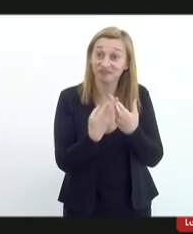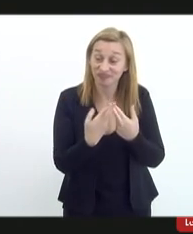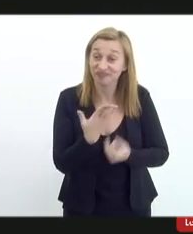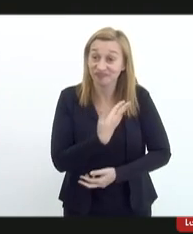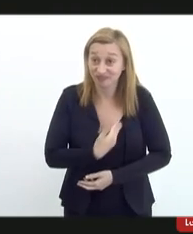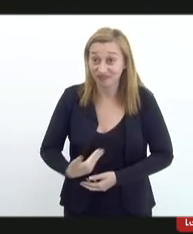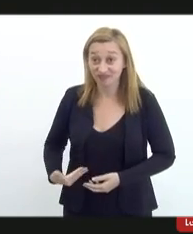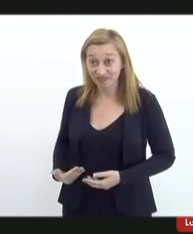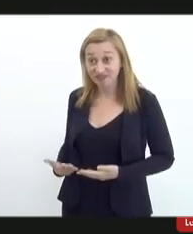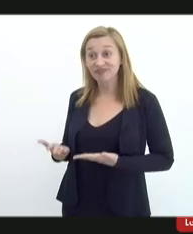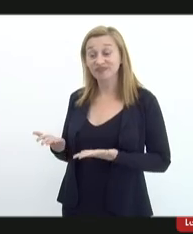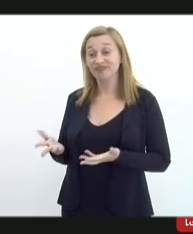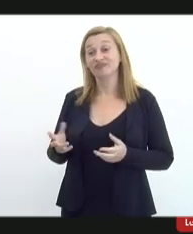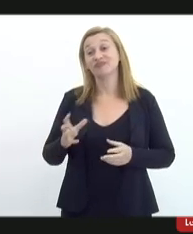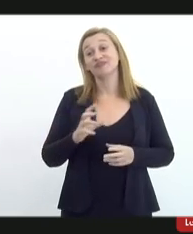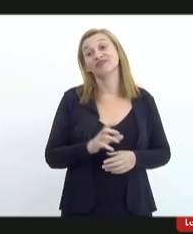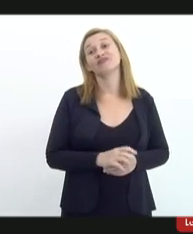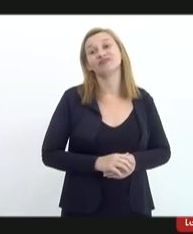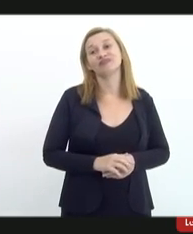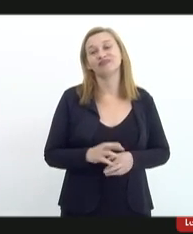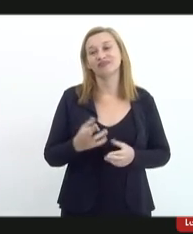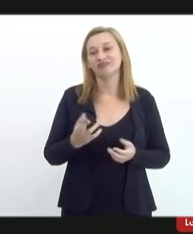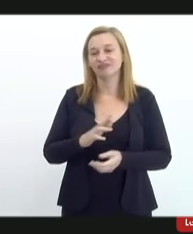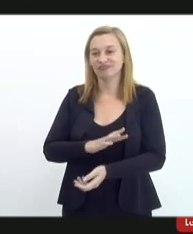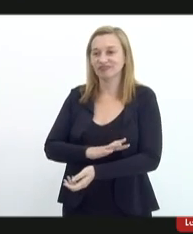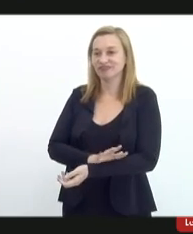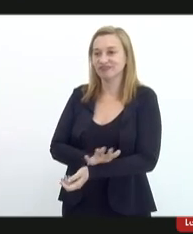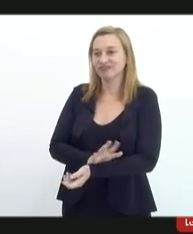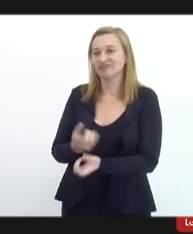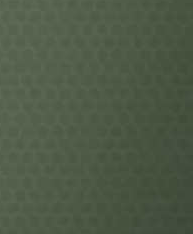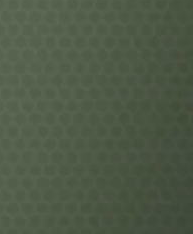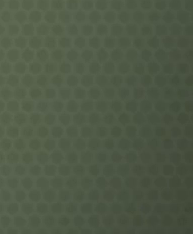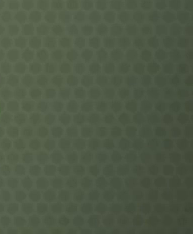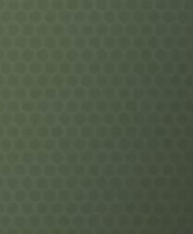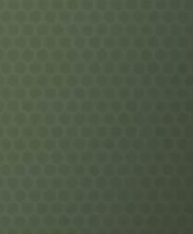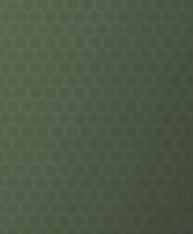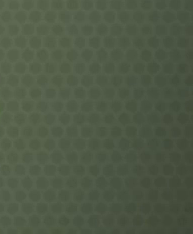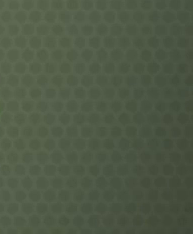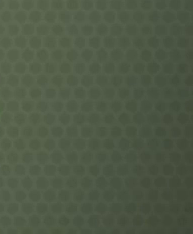audiência que é dada à CPI da intolerância religiosa. Um grande abraço a todos.